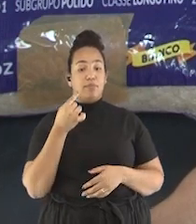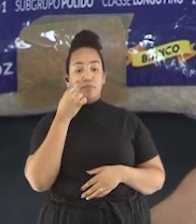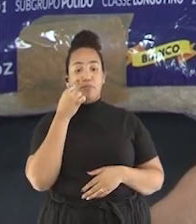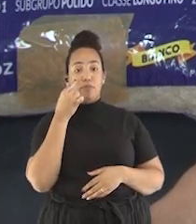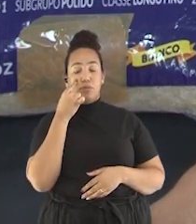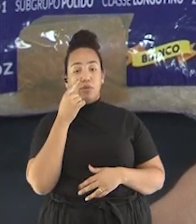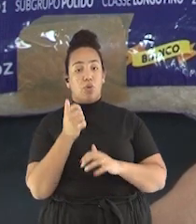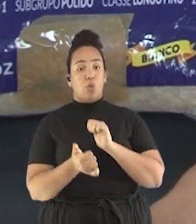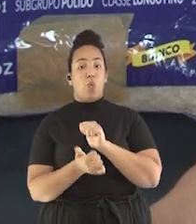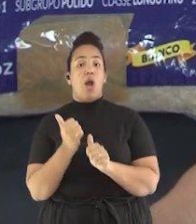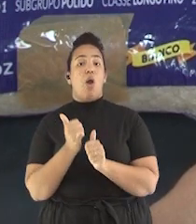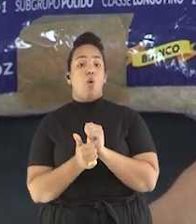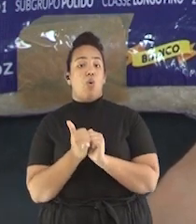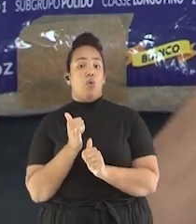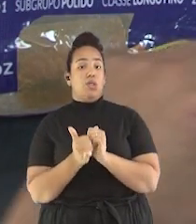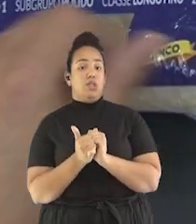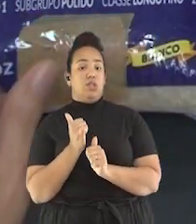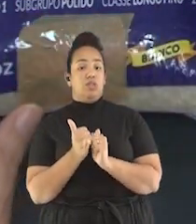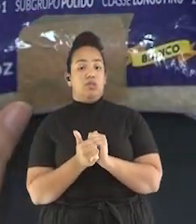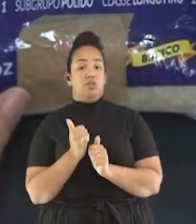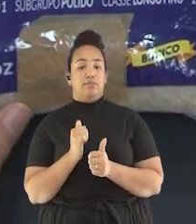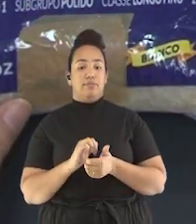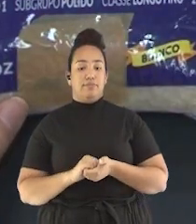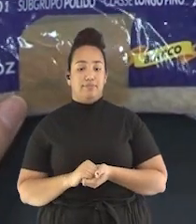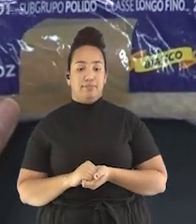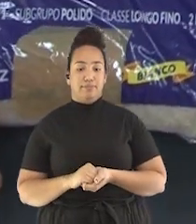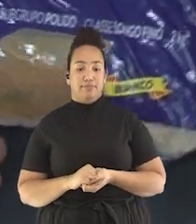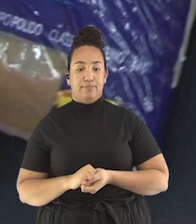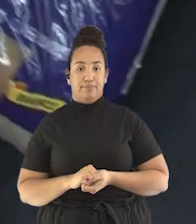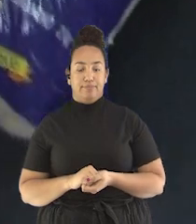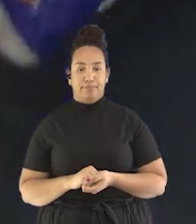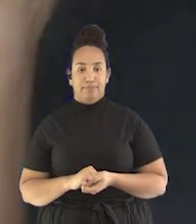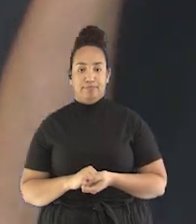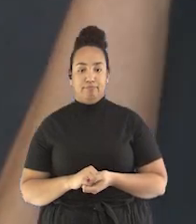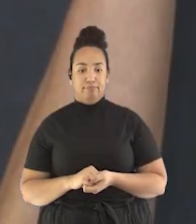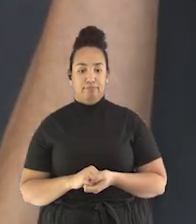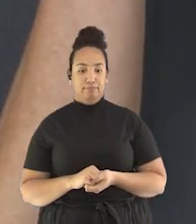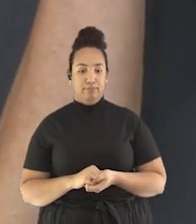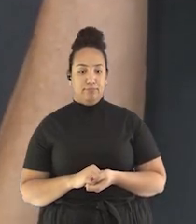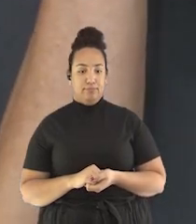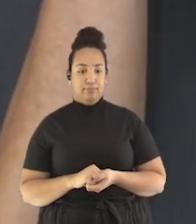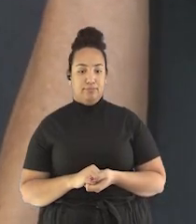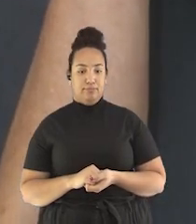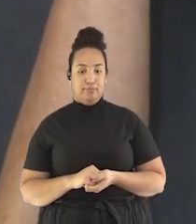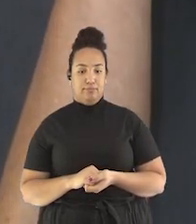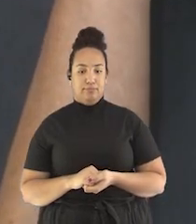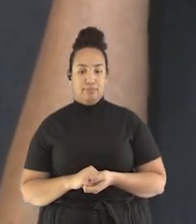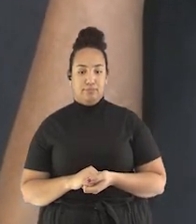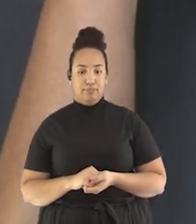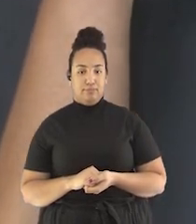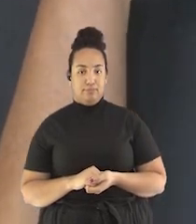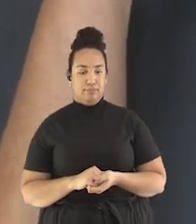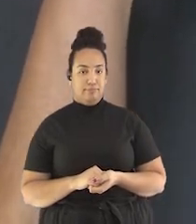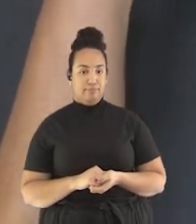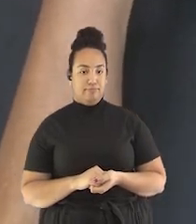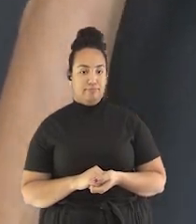Agora vamos pegar o pacote de arroz e colocar ele na balança.